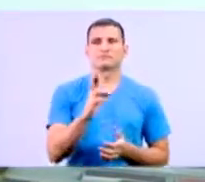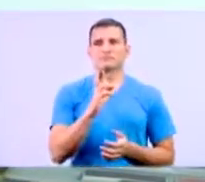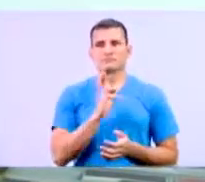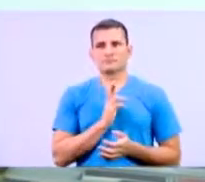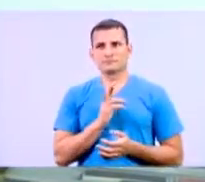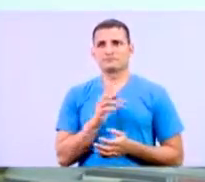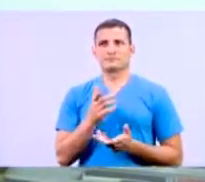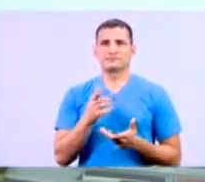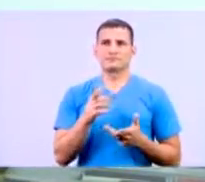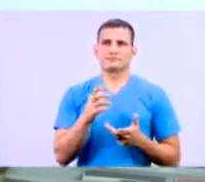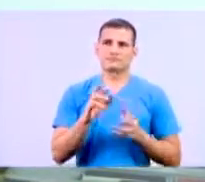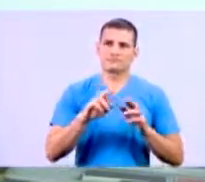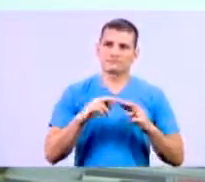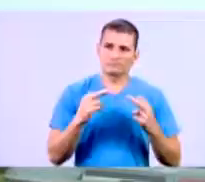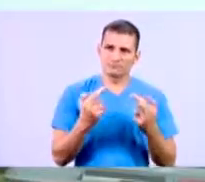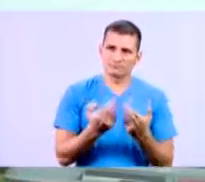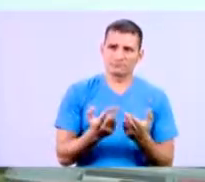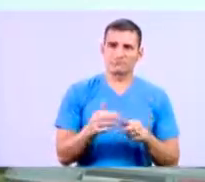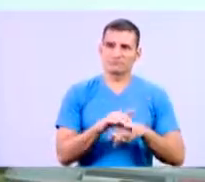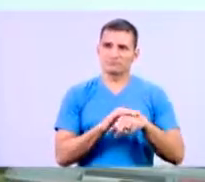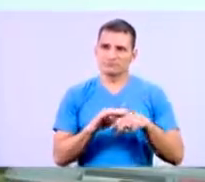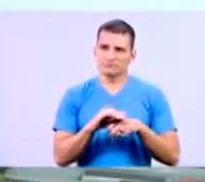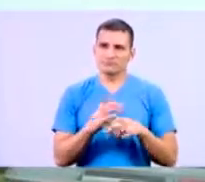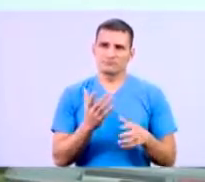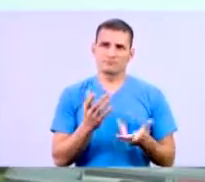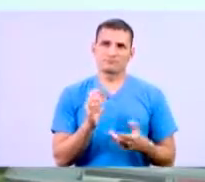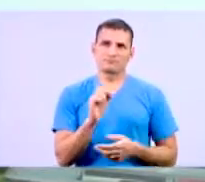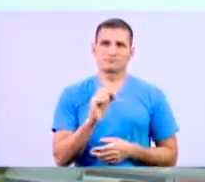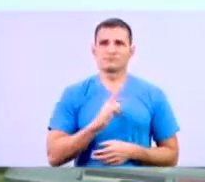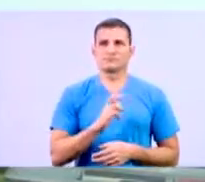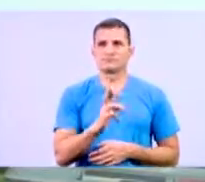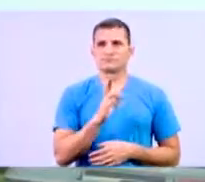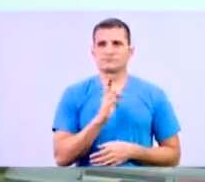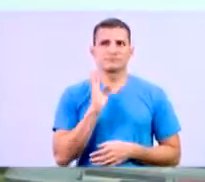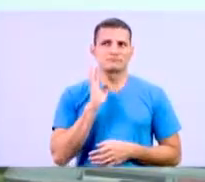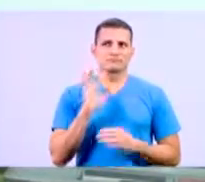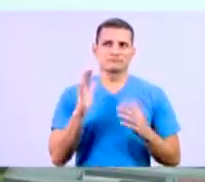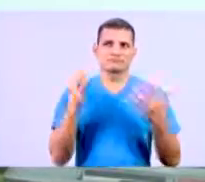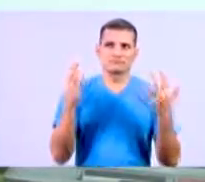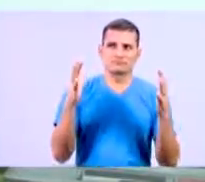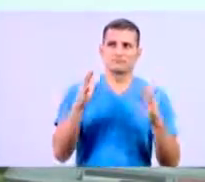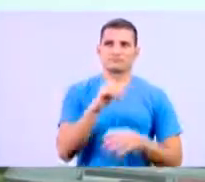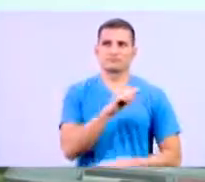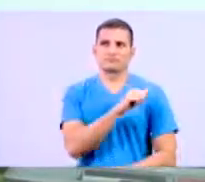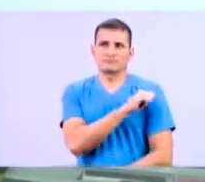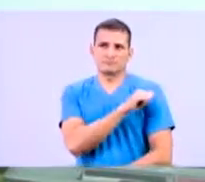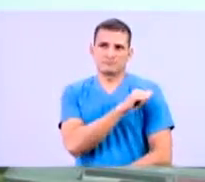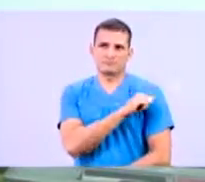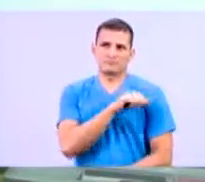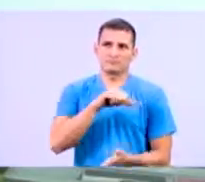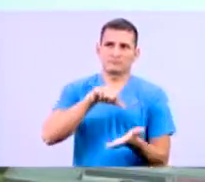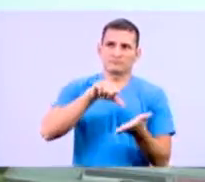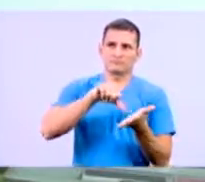muito bacana, a gente vê que está tendo um retorno legal. Então, parabéns ao polo, aos alunos aí que estão